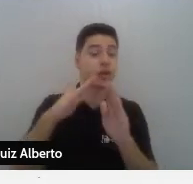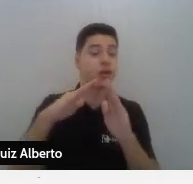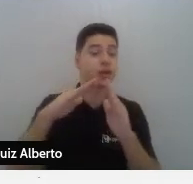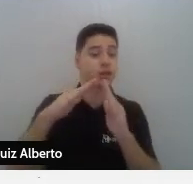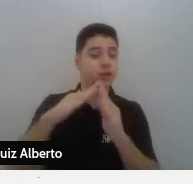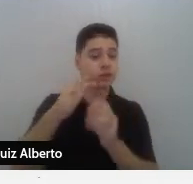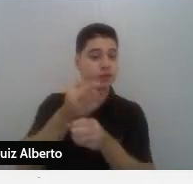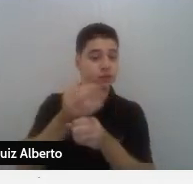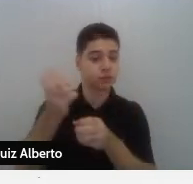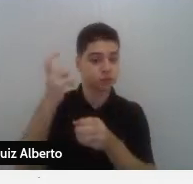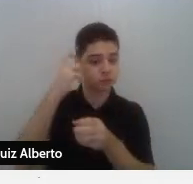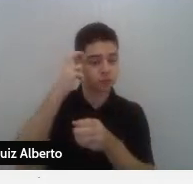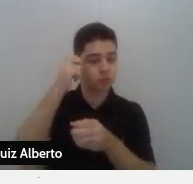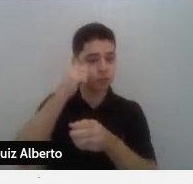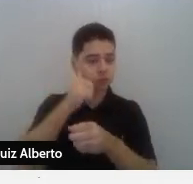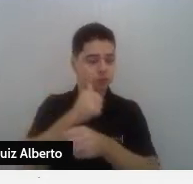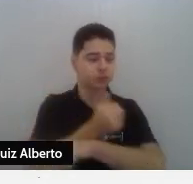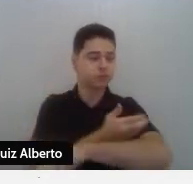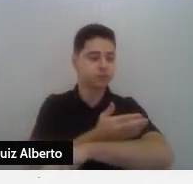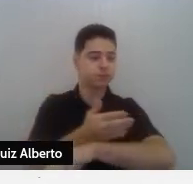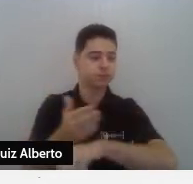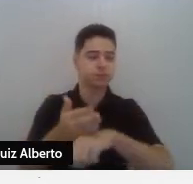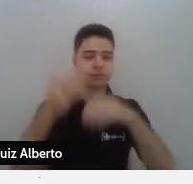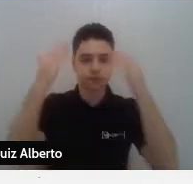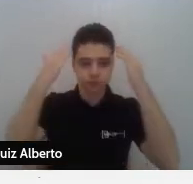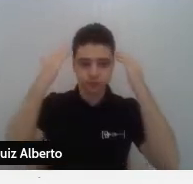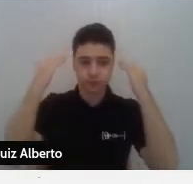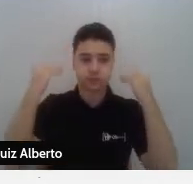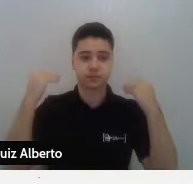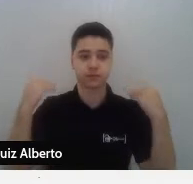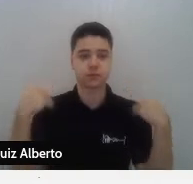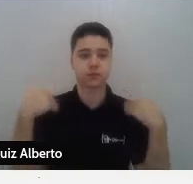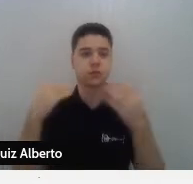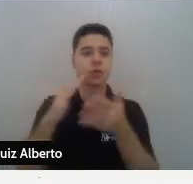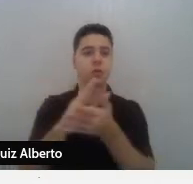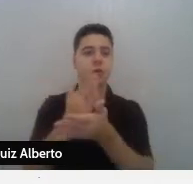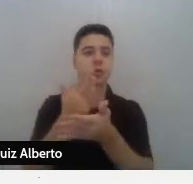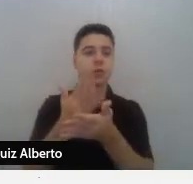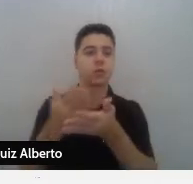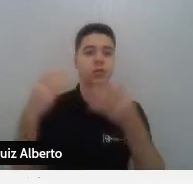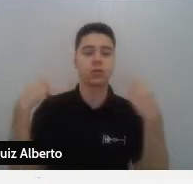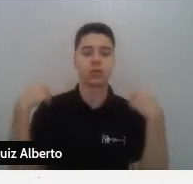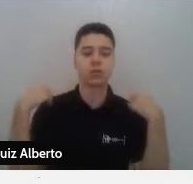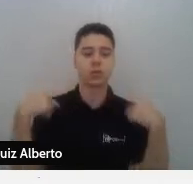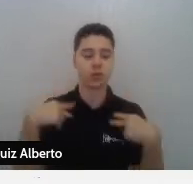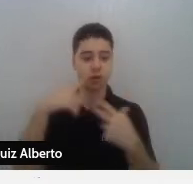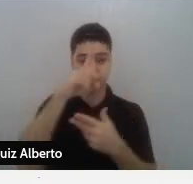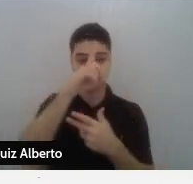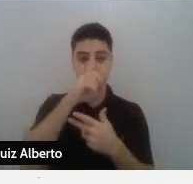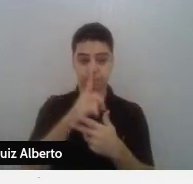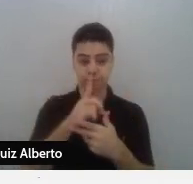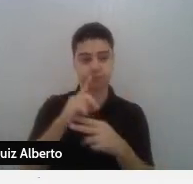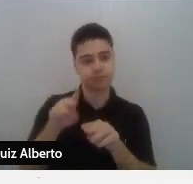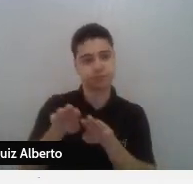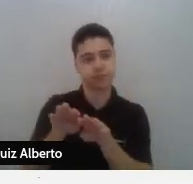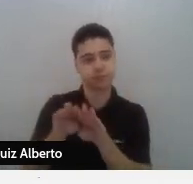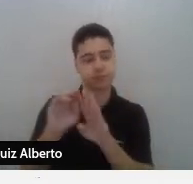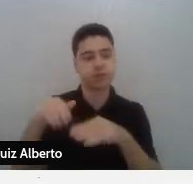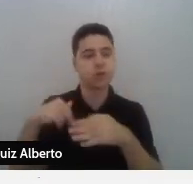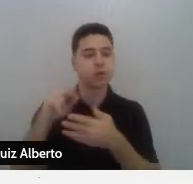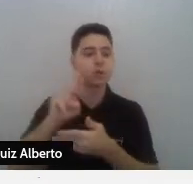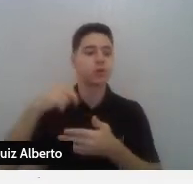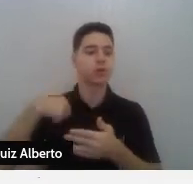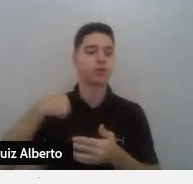branca, cabelo comprido, com algumas luzes na ponta. Eu estou usando uma blusa